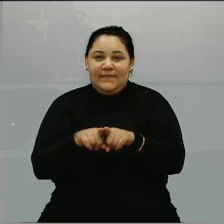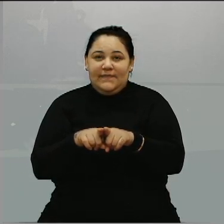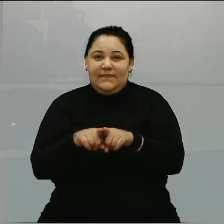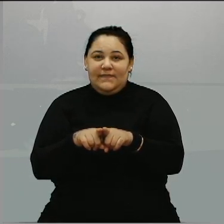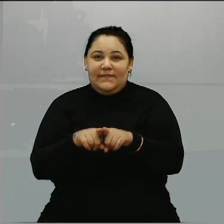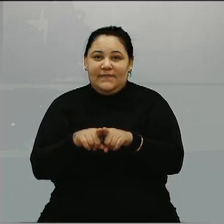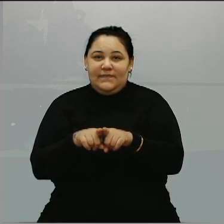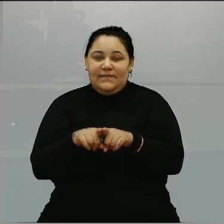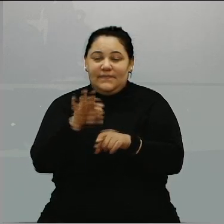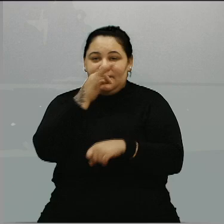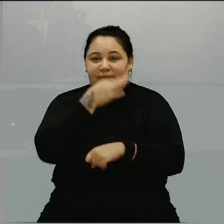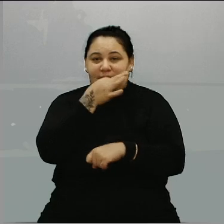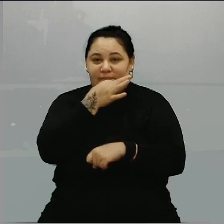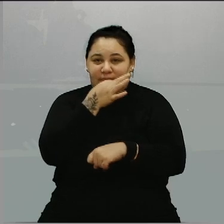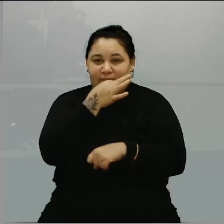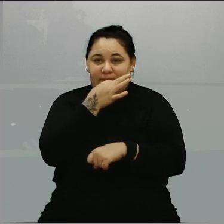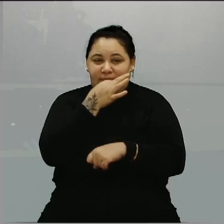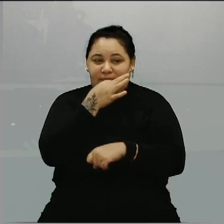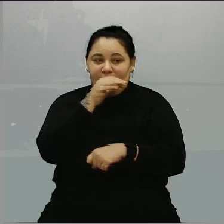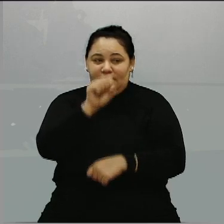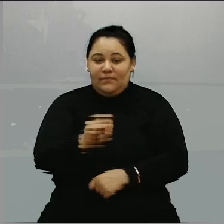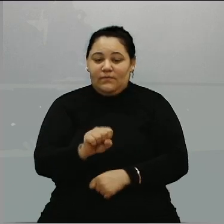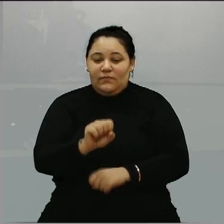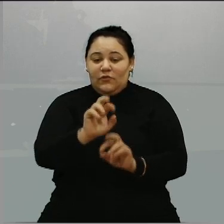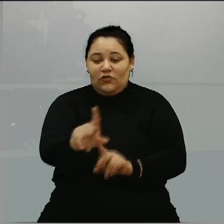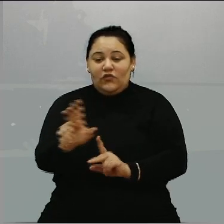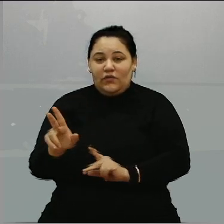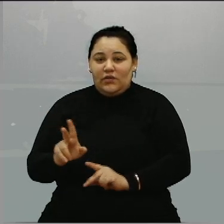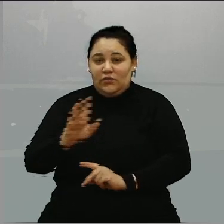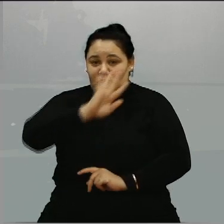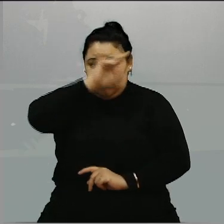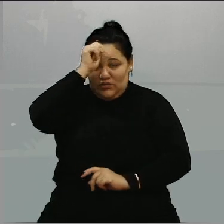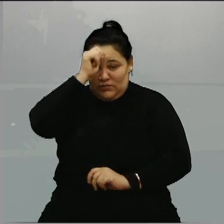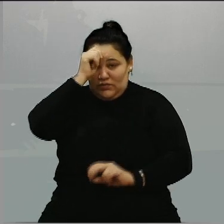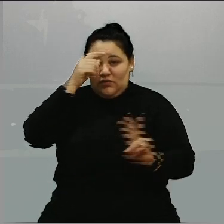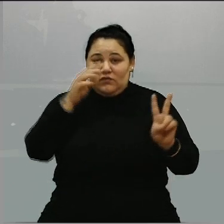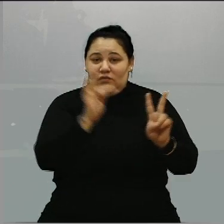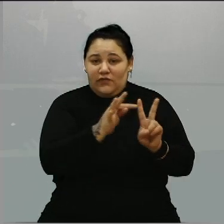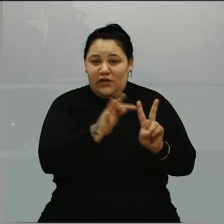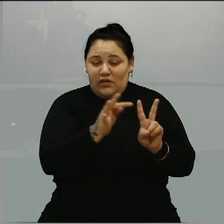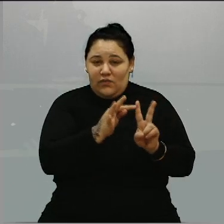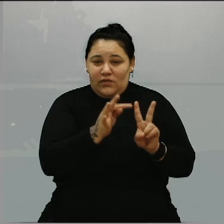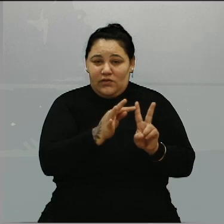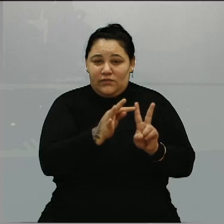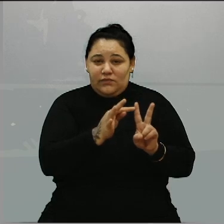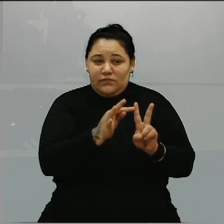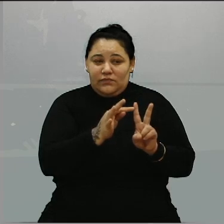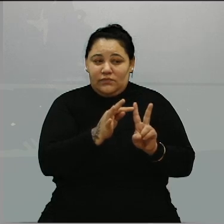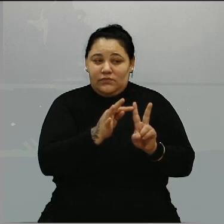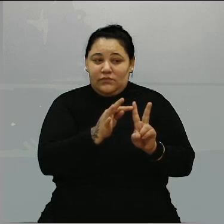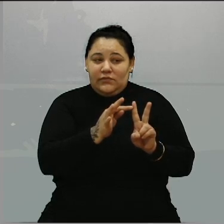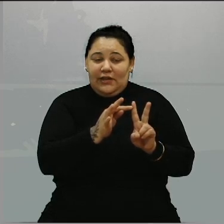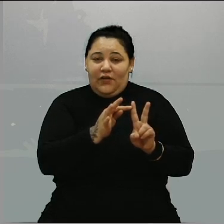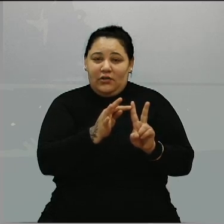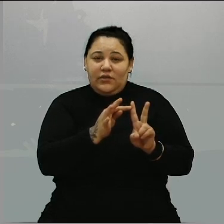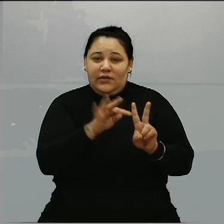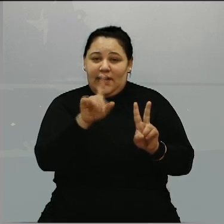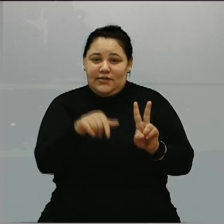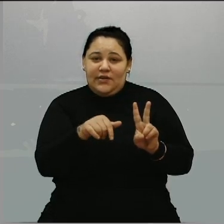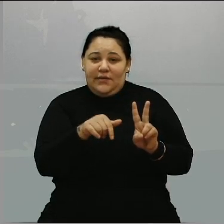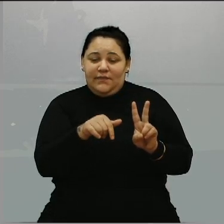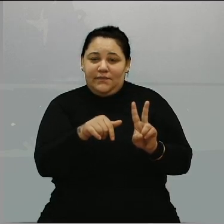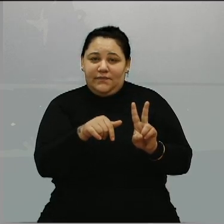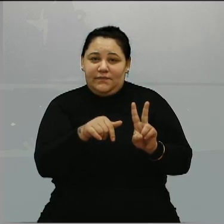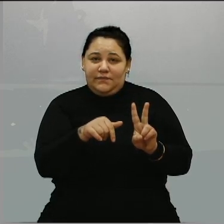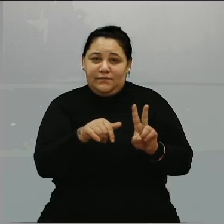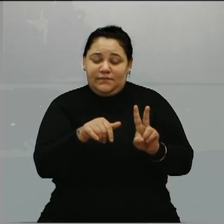do Sul, diferentemente de municípios como Vale do Taquari, né, enfim, Porto Alegre, a região metropolitana, que